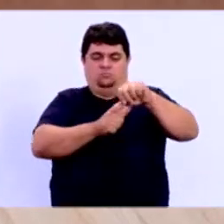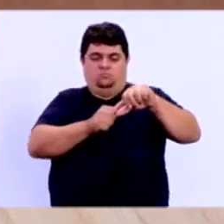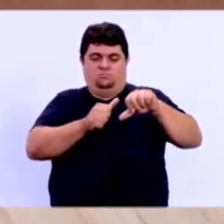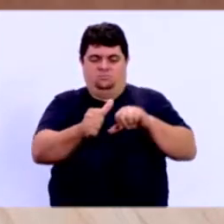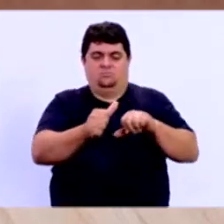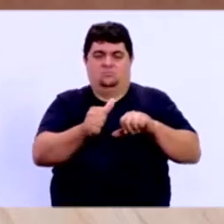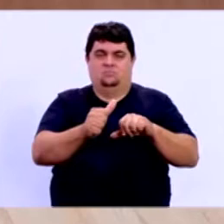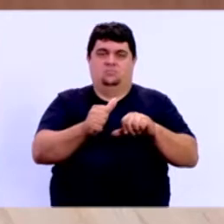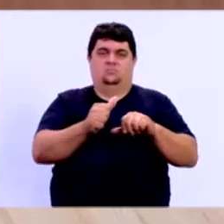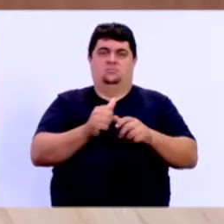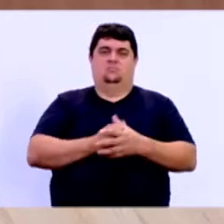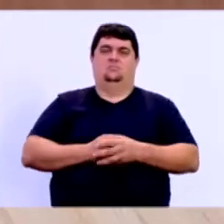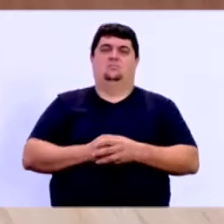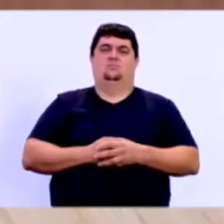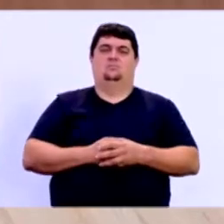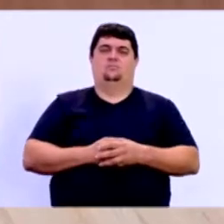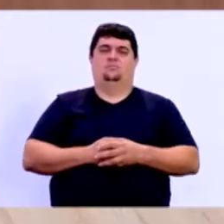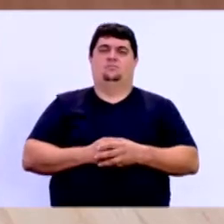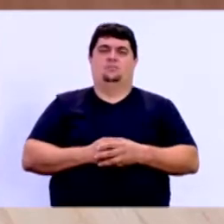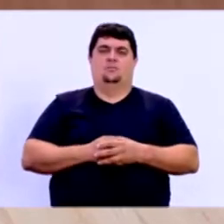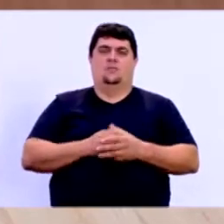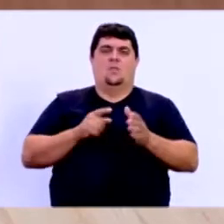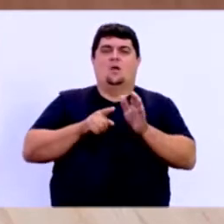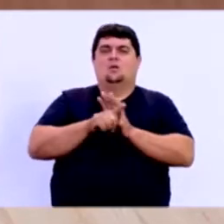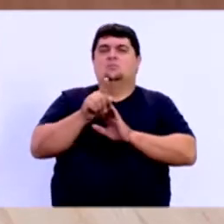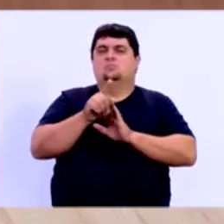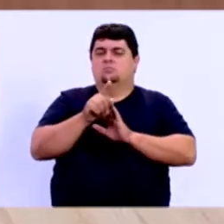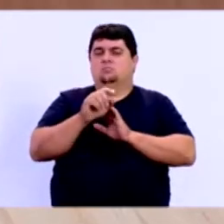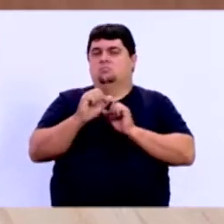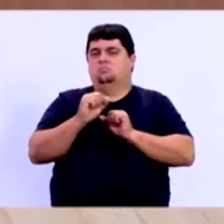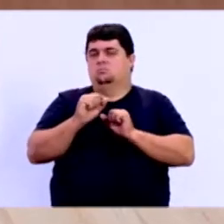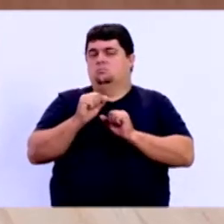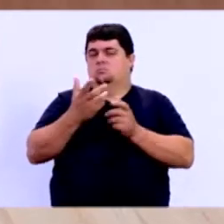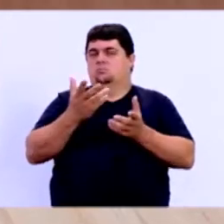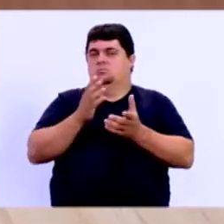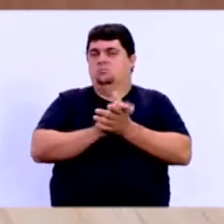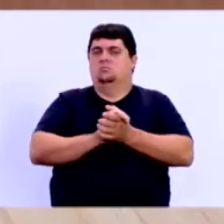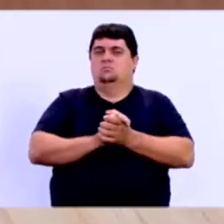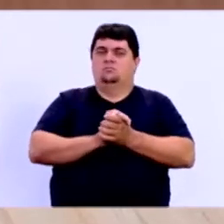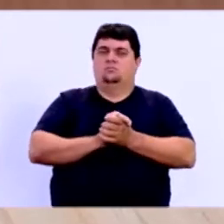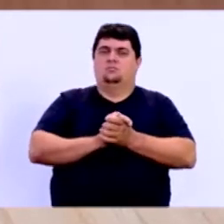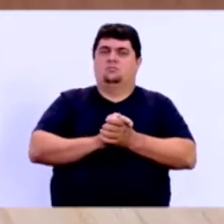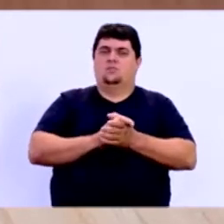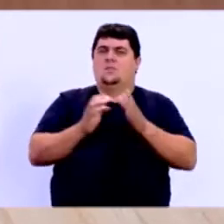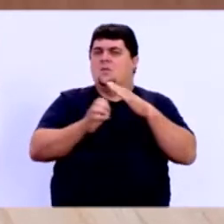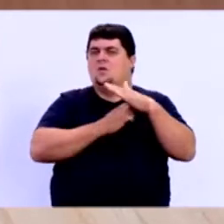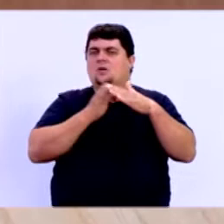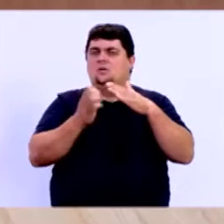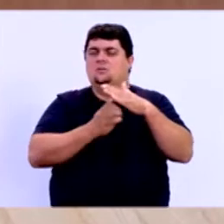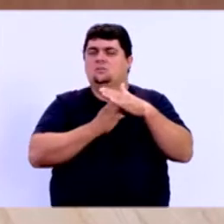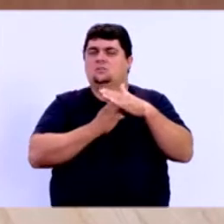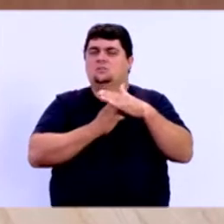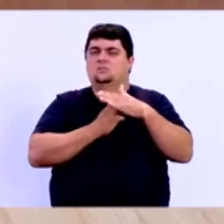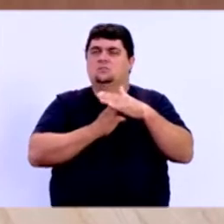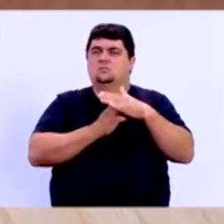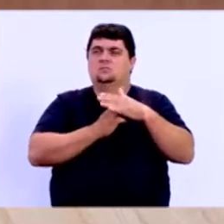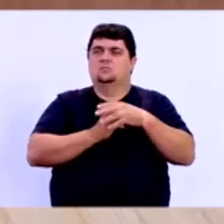momentos de transformação. Uma pergunta que poderia ser feita, de repente, e as empresas que